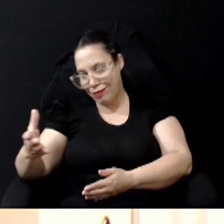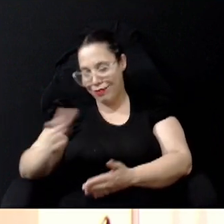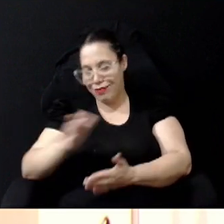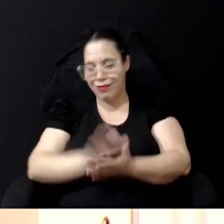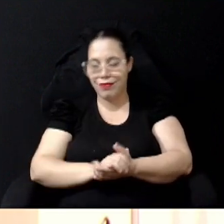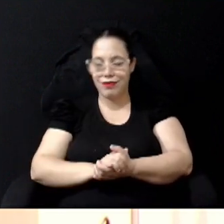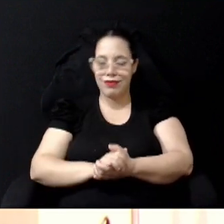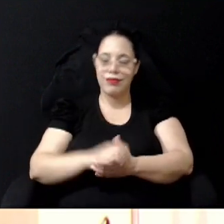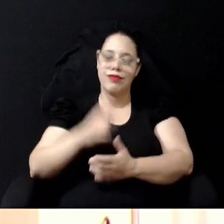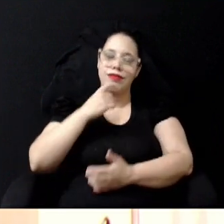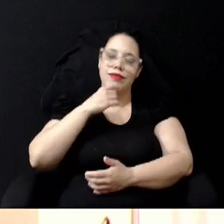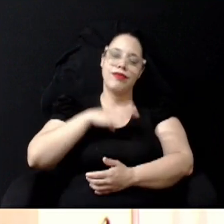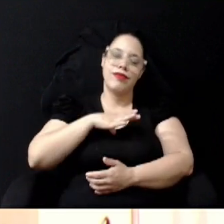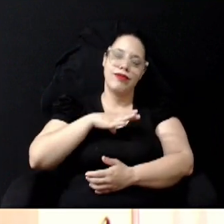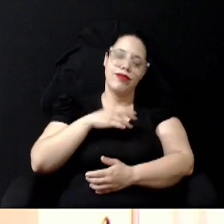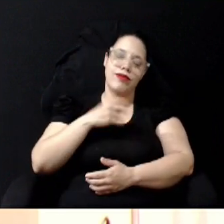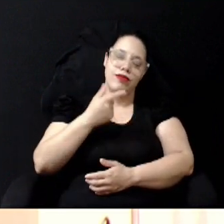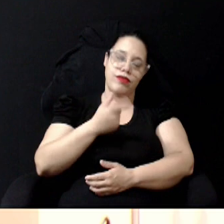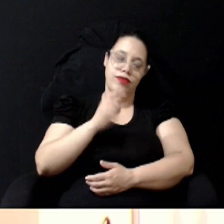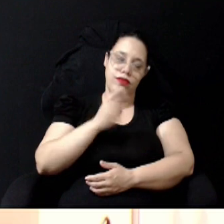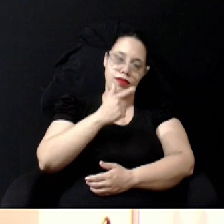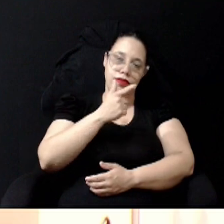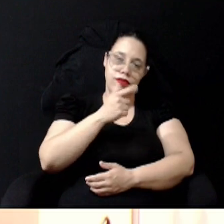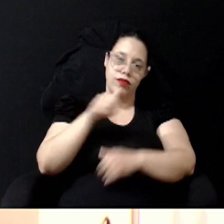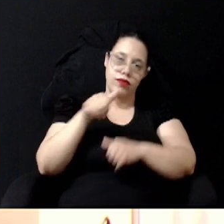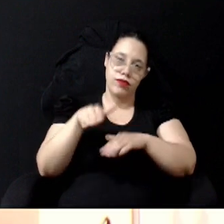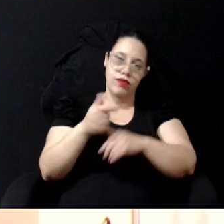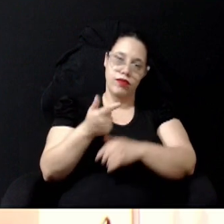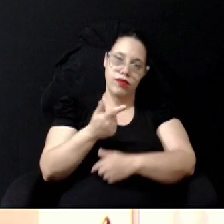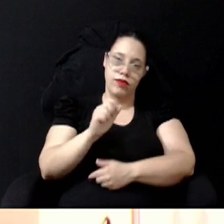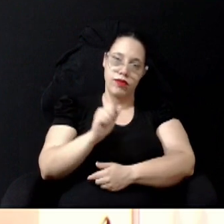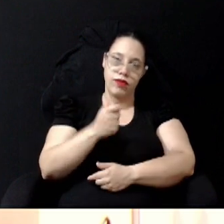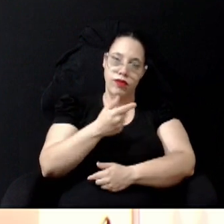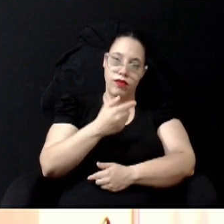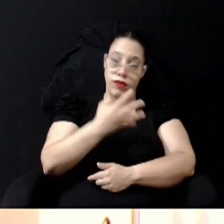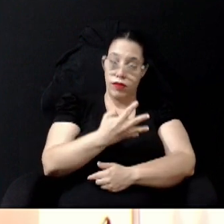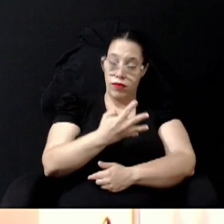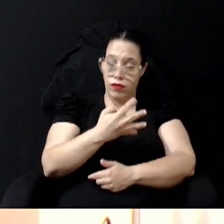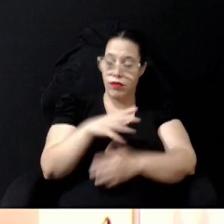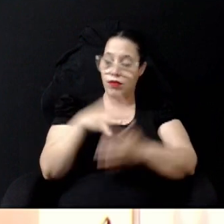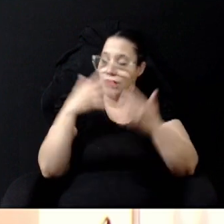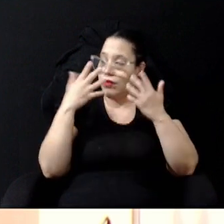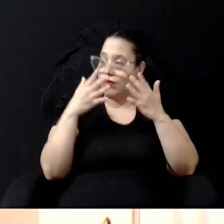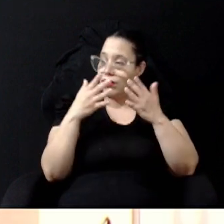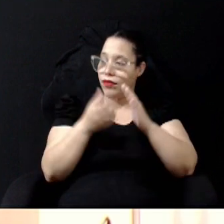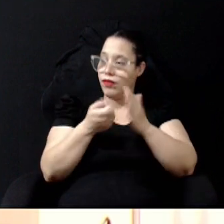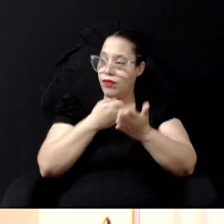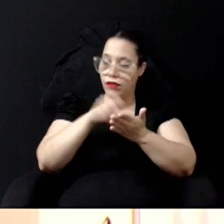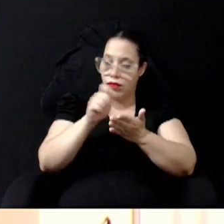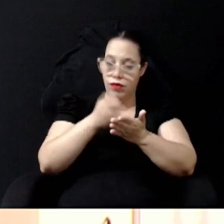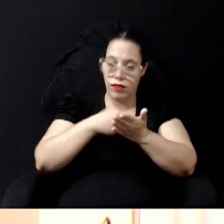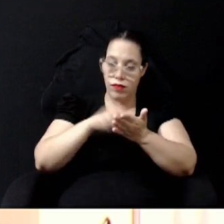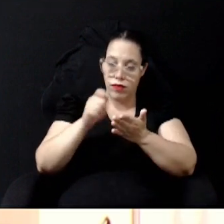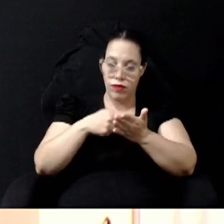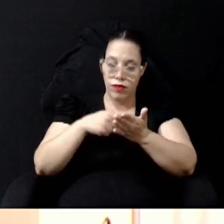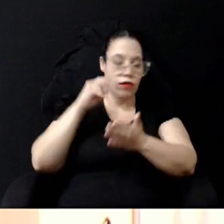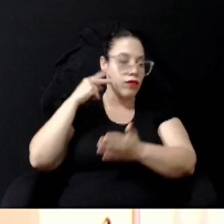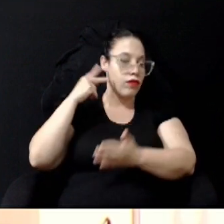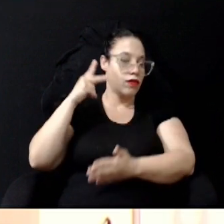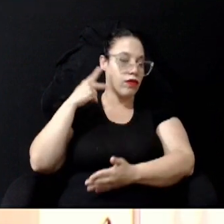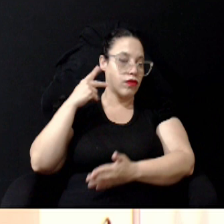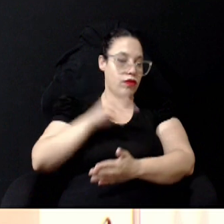Campinas, 22 de setembro de 2024. Assinam o documento o presidente da